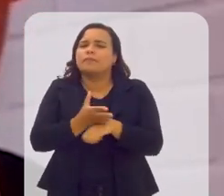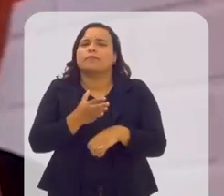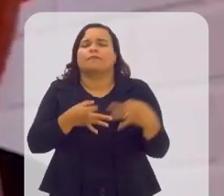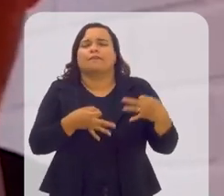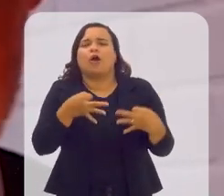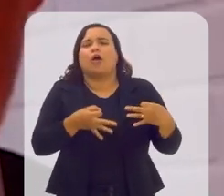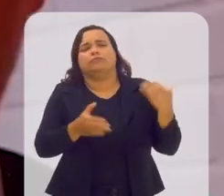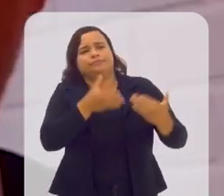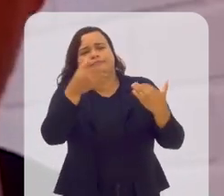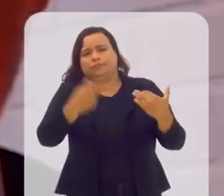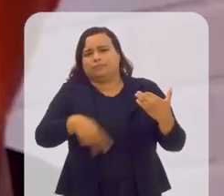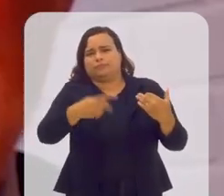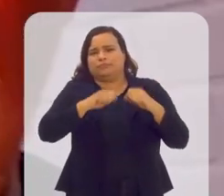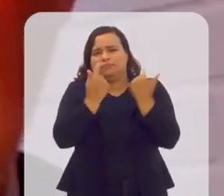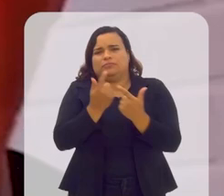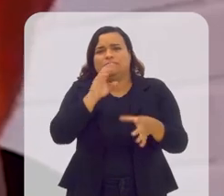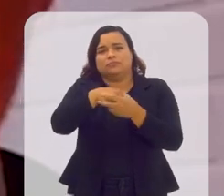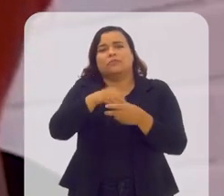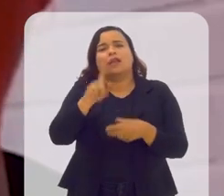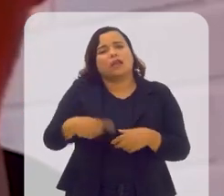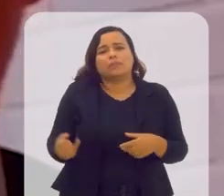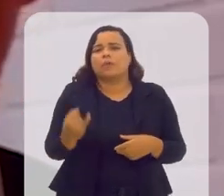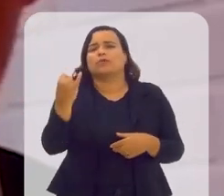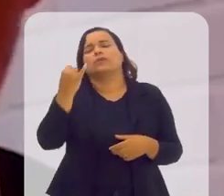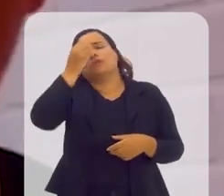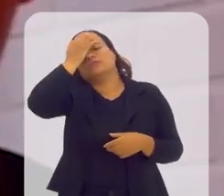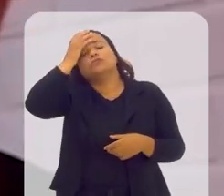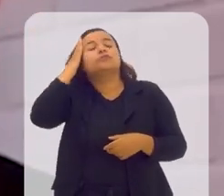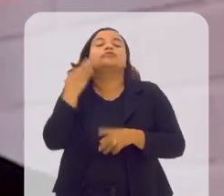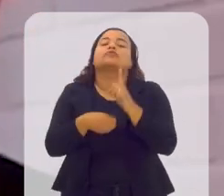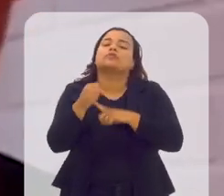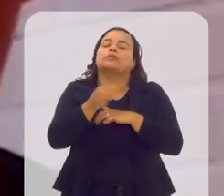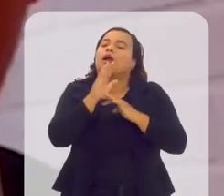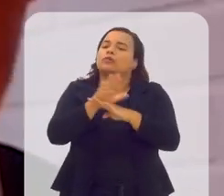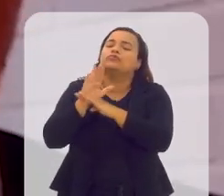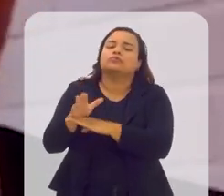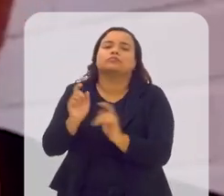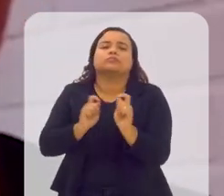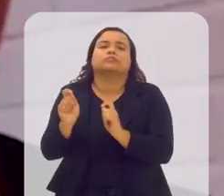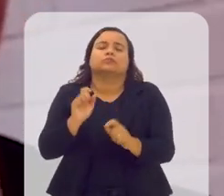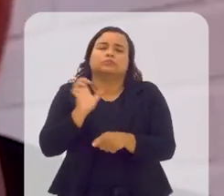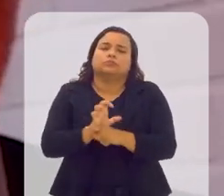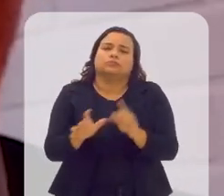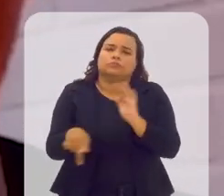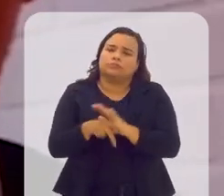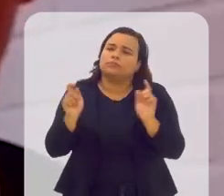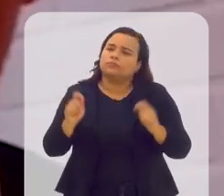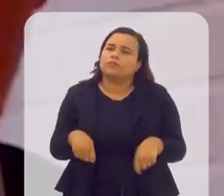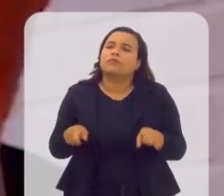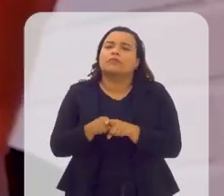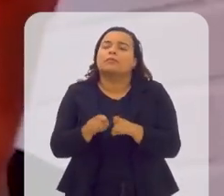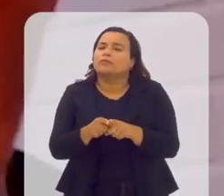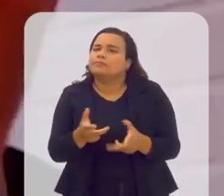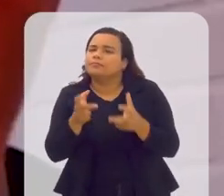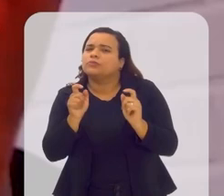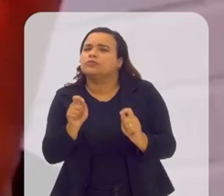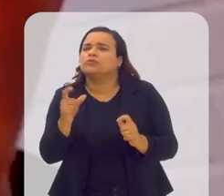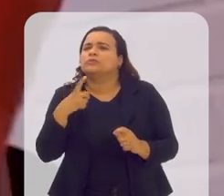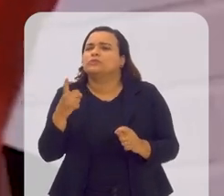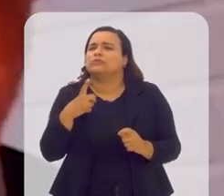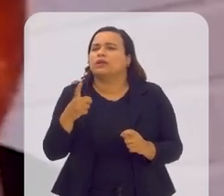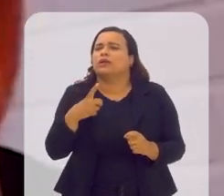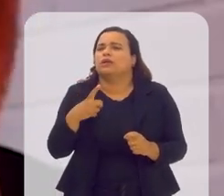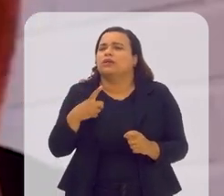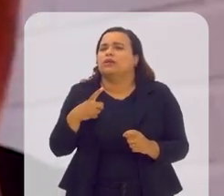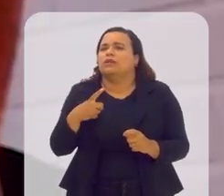participação do Fórum de Desenvolvimento dentro da LERJ é fundamental para toda a sociedade, para toda a economia do Estado. Tá? E eu vejo,